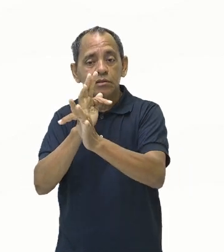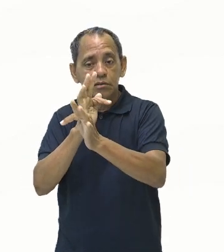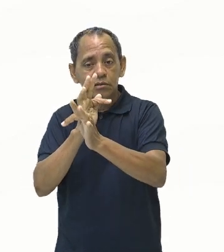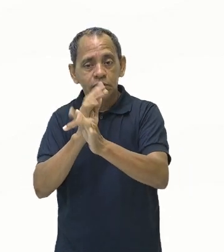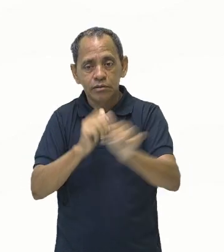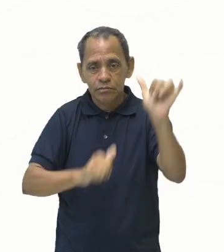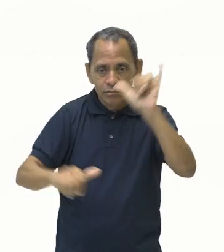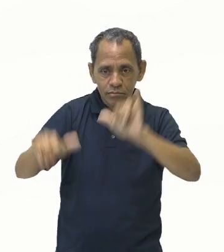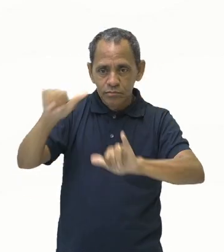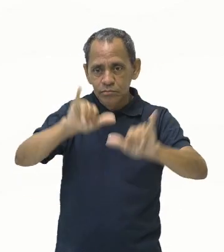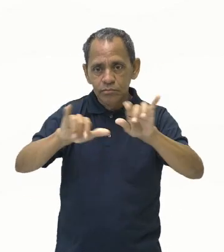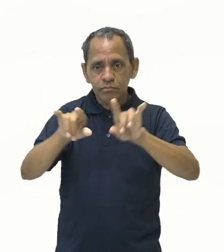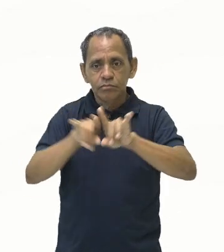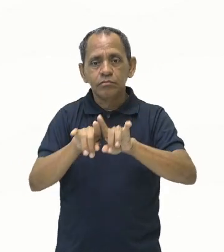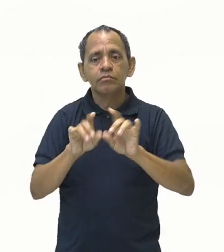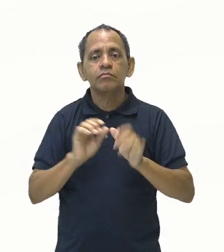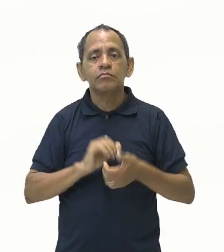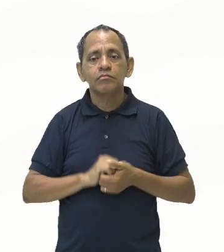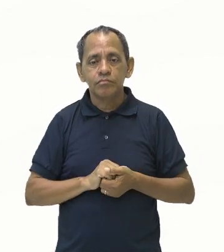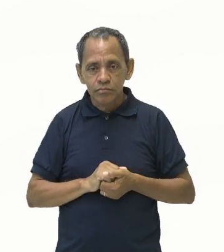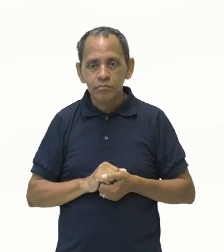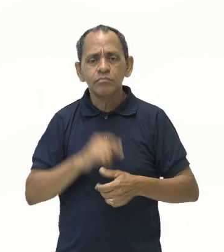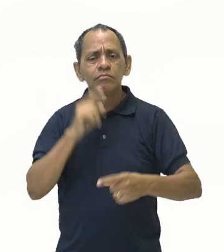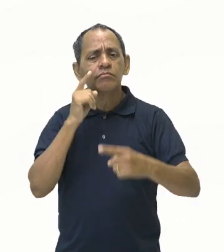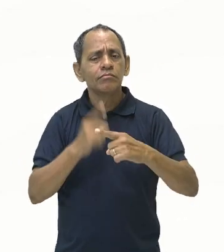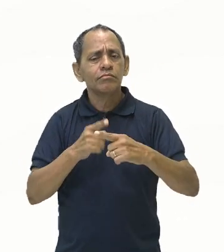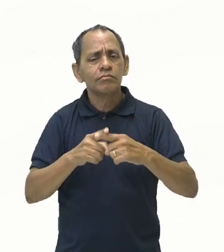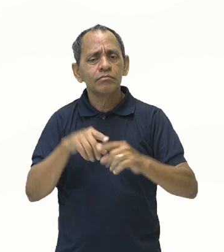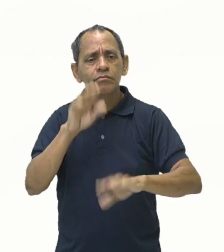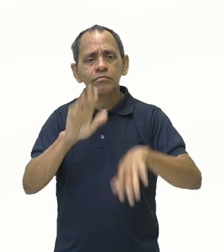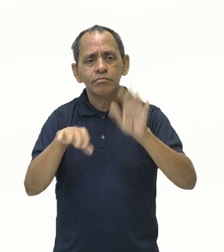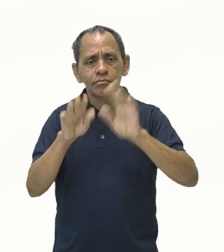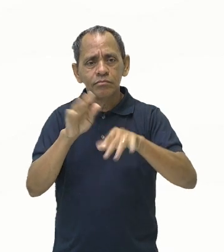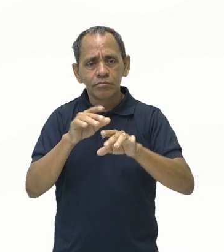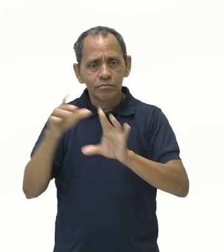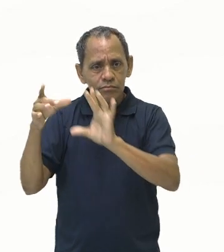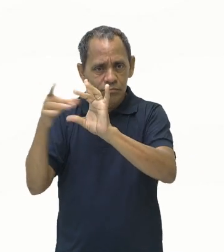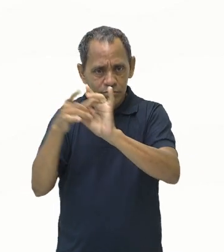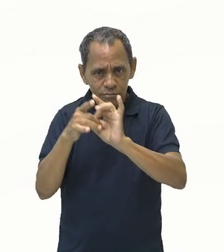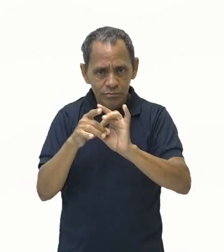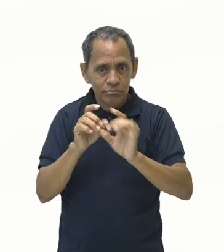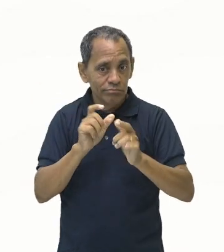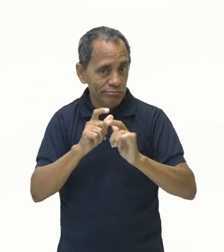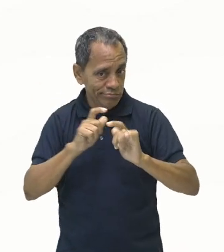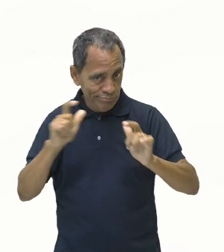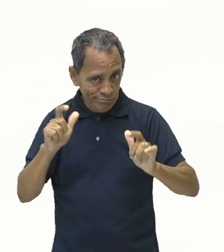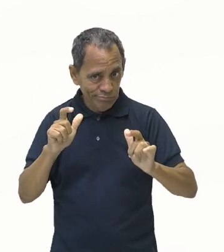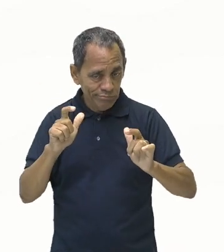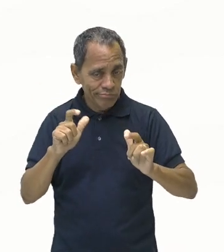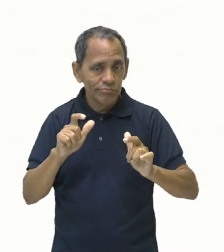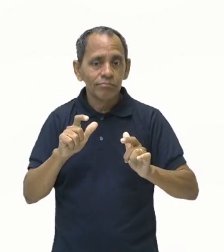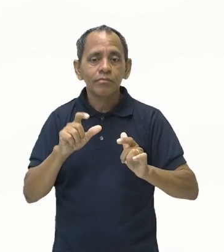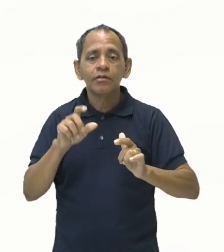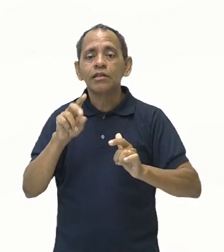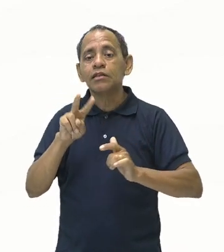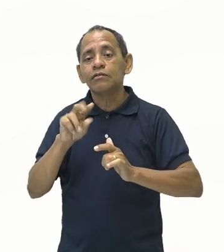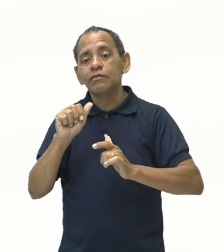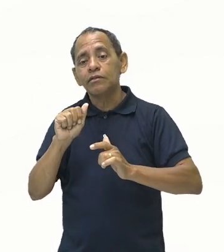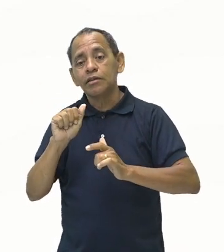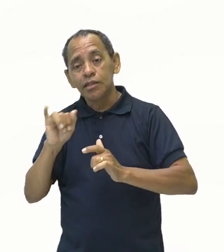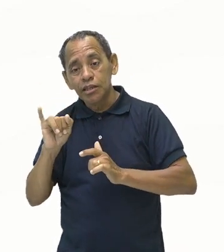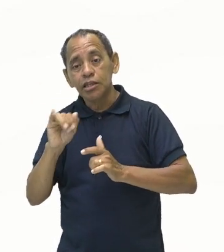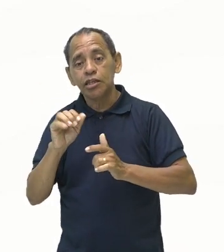como assim? Porque dependendo da cadeia, se ela é uma cadeia que é muito grande, ela vai começar a